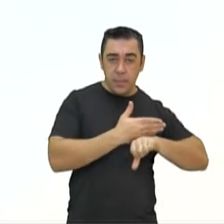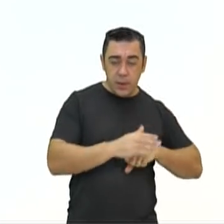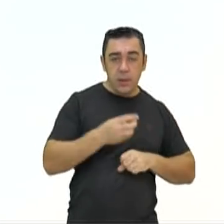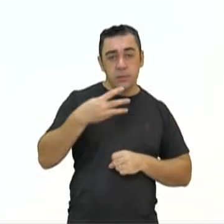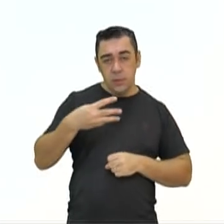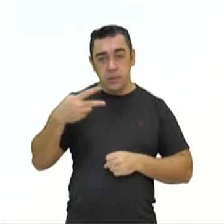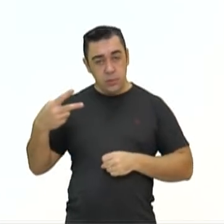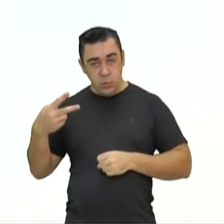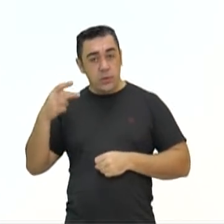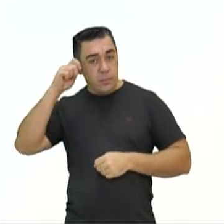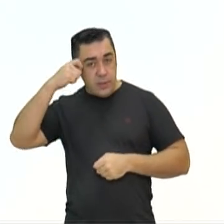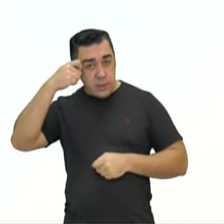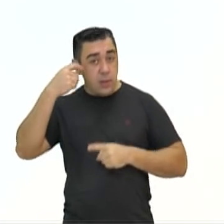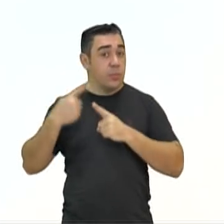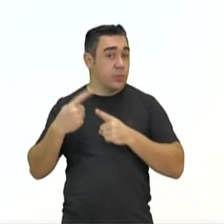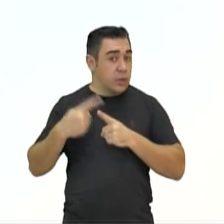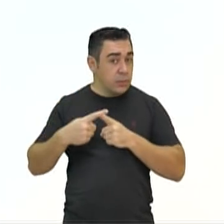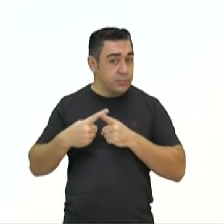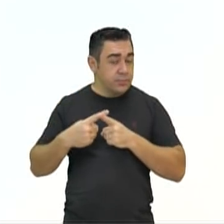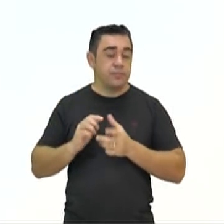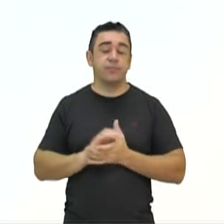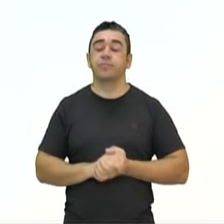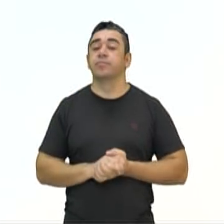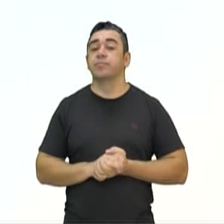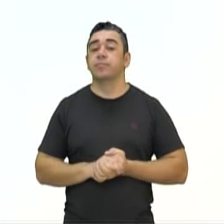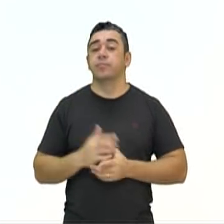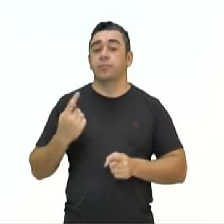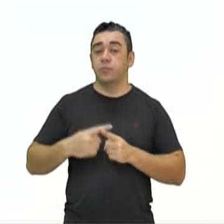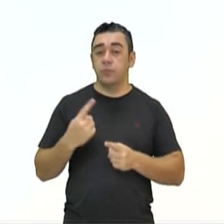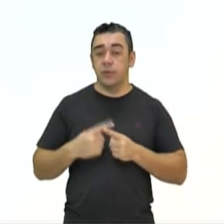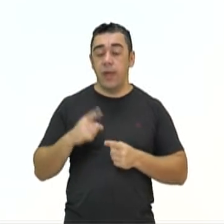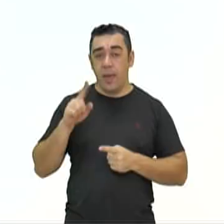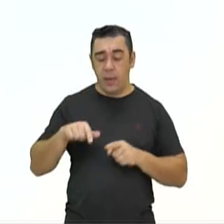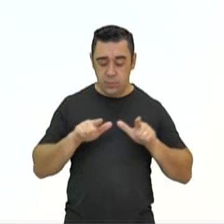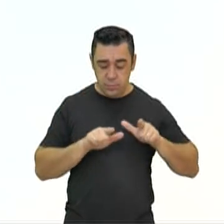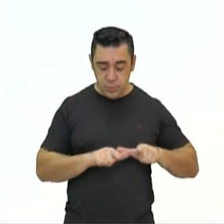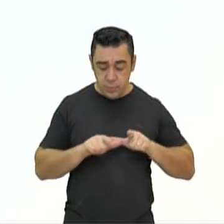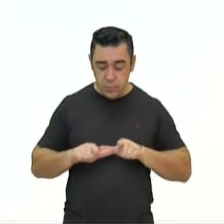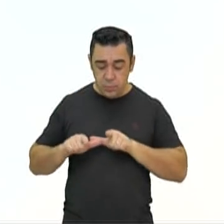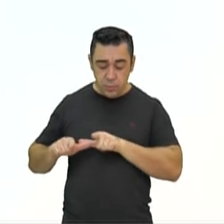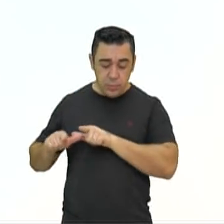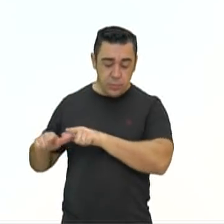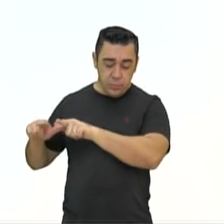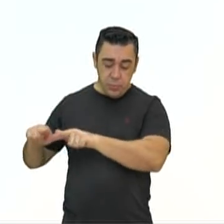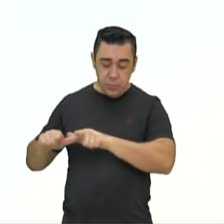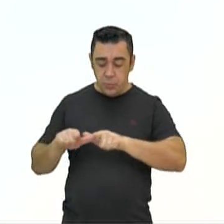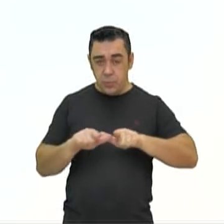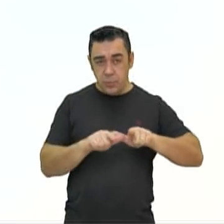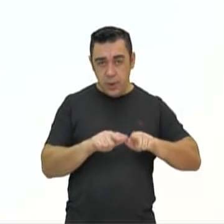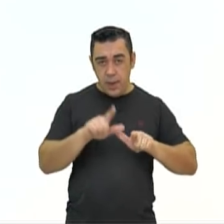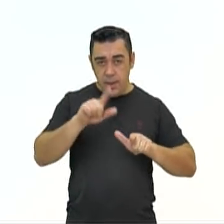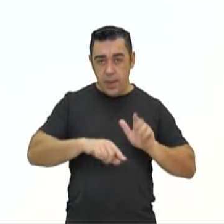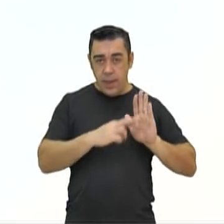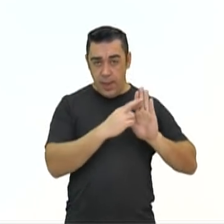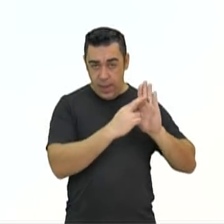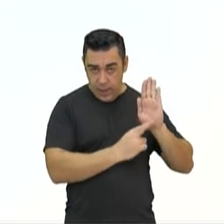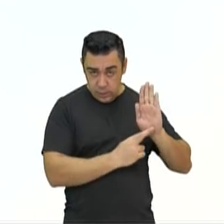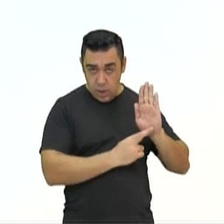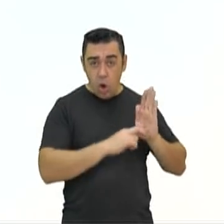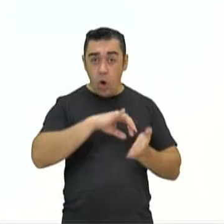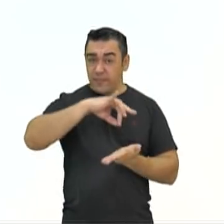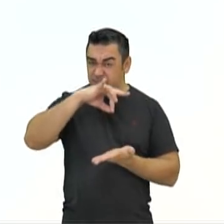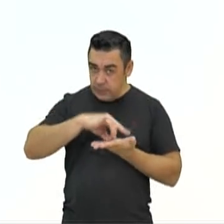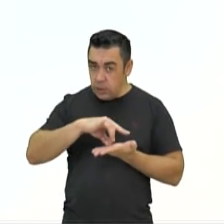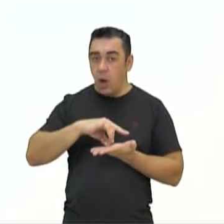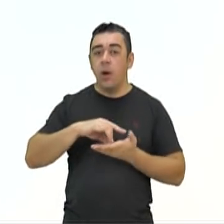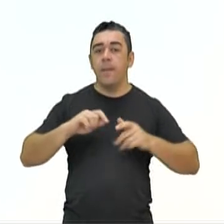pretas. Geralmente por quê? Porque o tabuleiro do xadrez, ele, na regra, né, o oficial, ele é assim. Mas a gente pode fazer